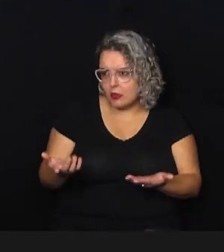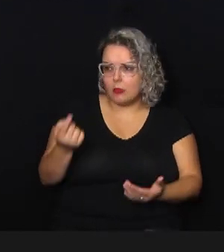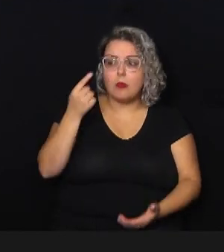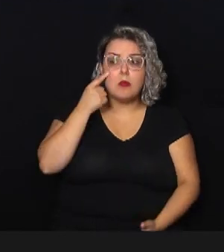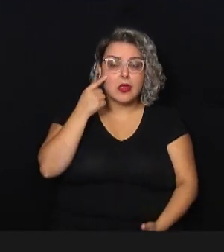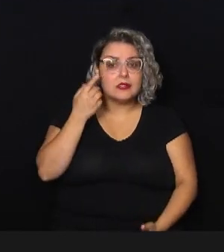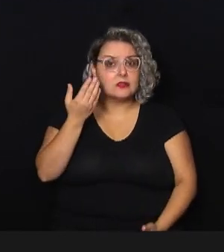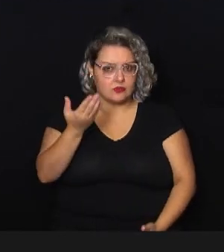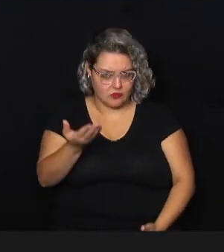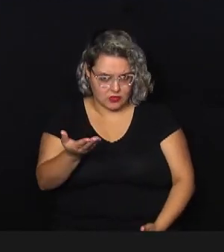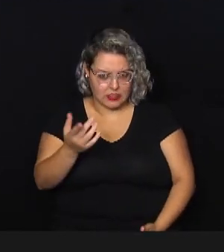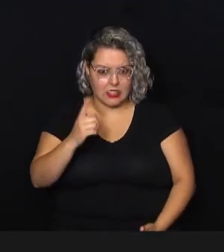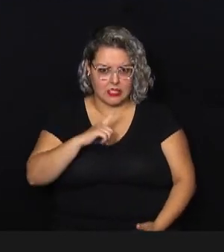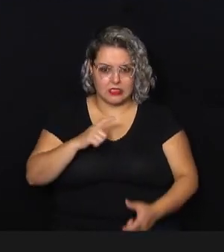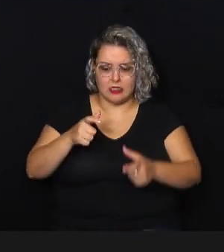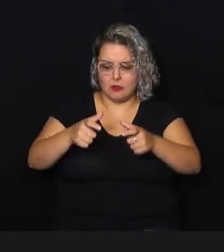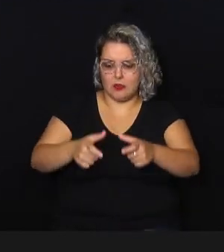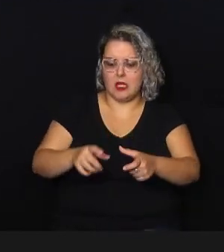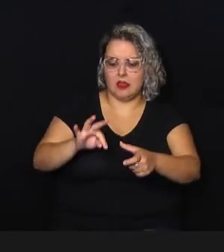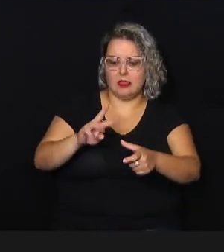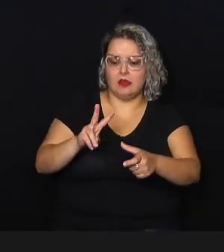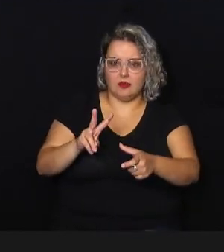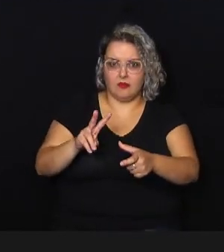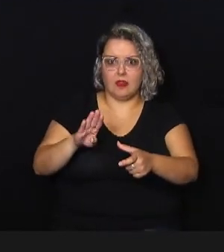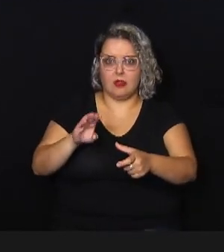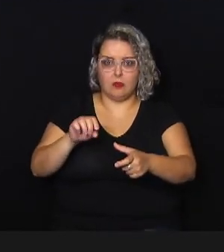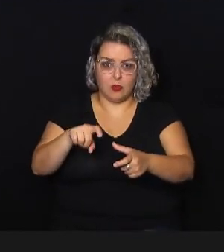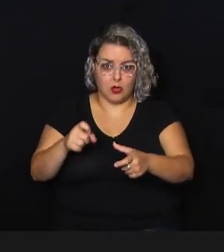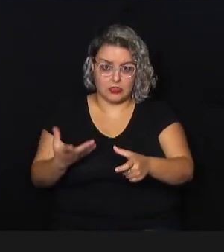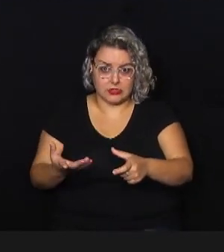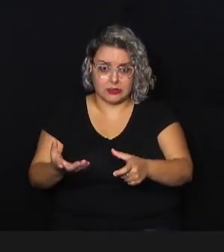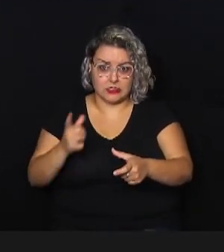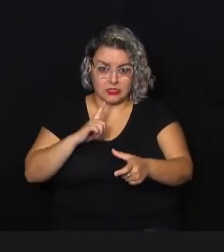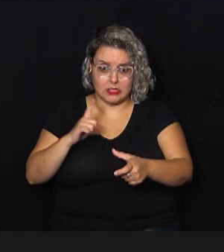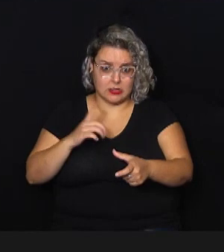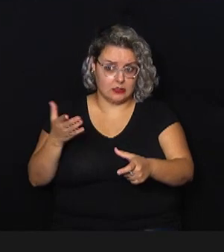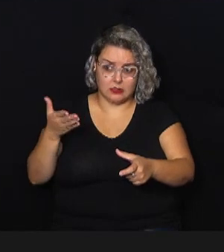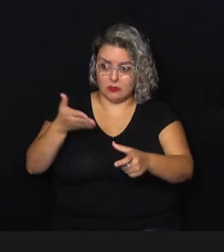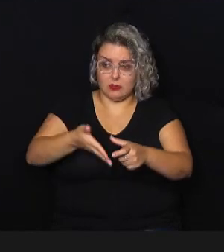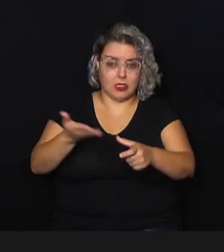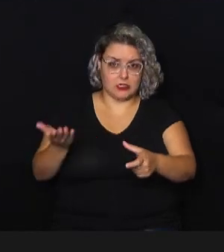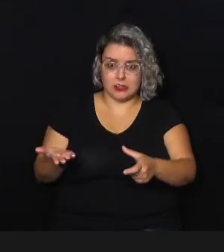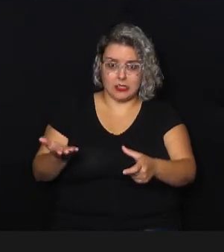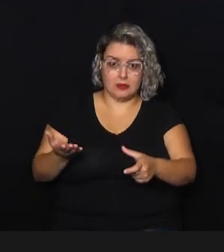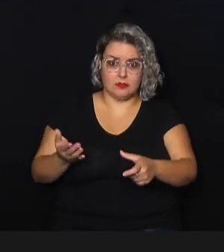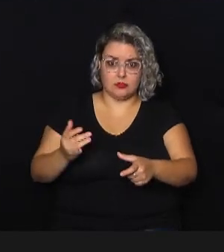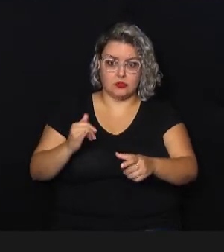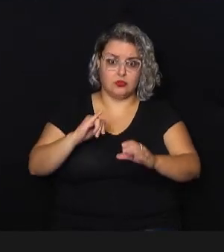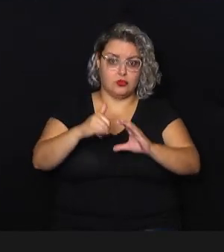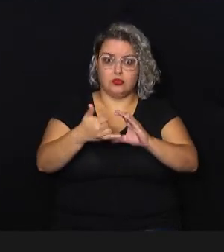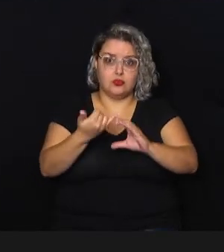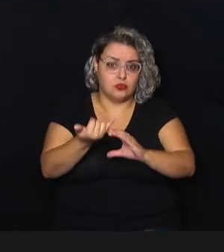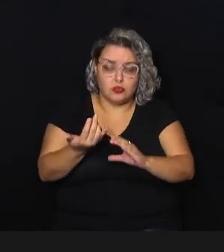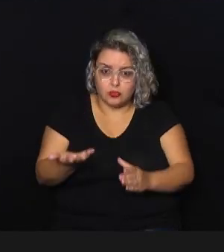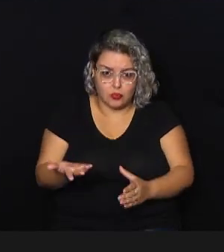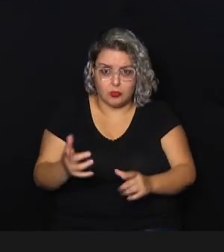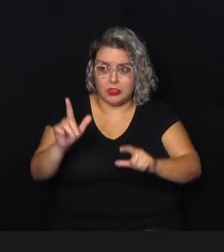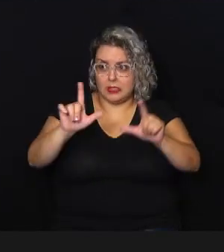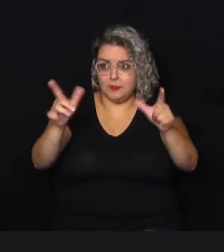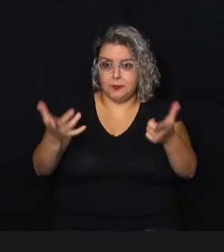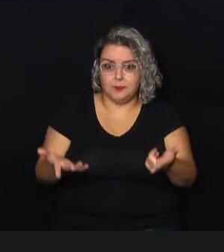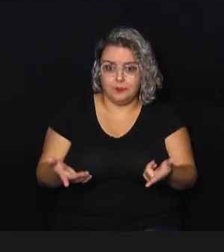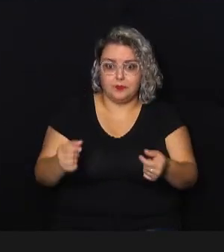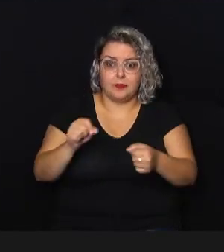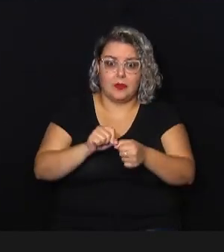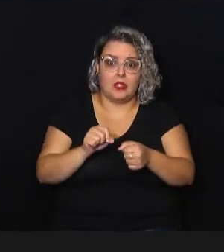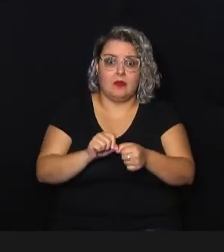você tem uma TV Box porque você quer ter acesso ao YouTube na sua TV. E aí você faz o login com a